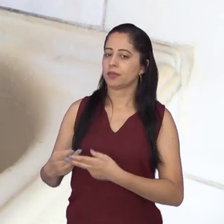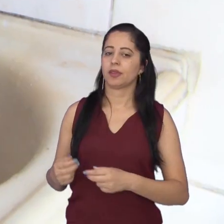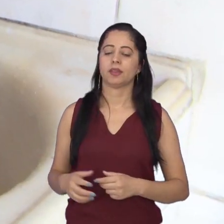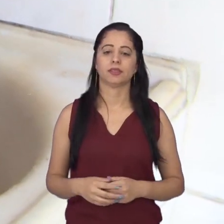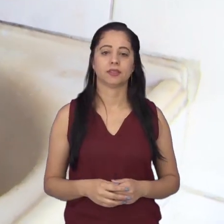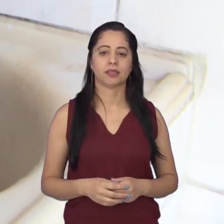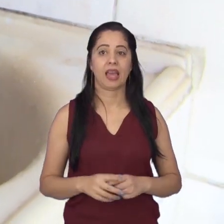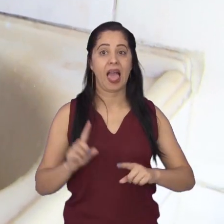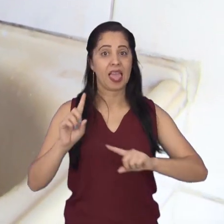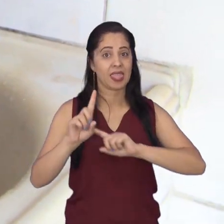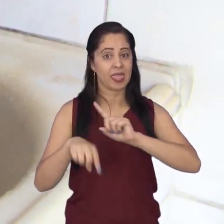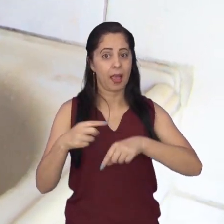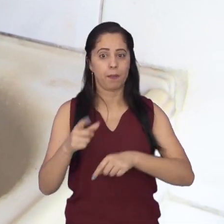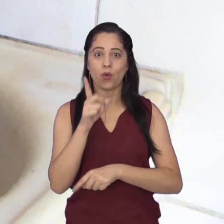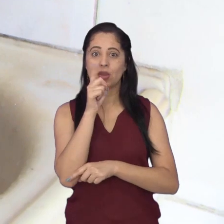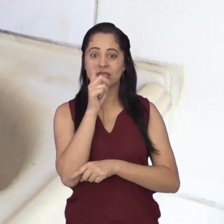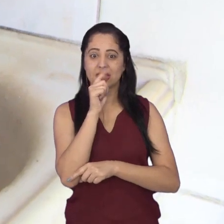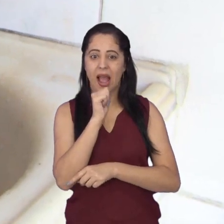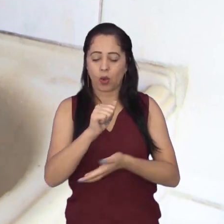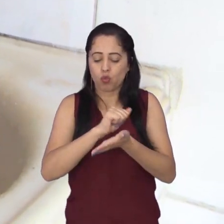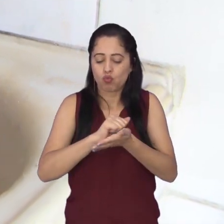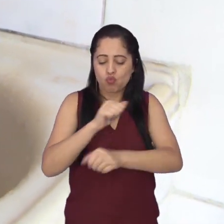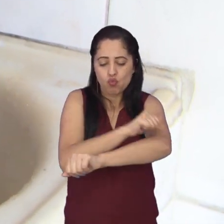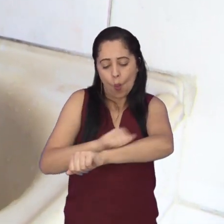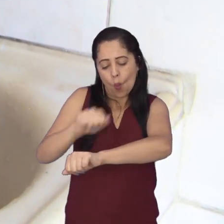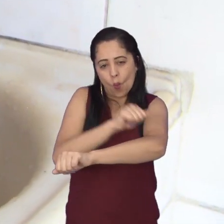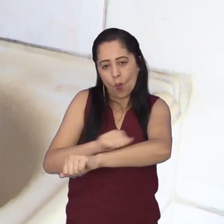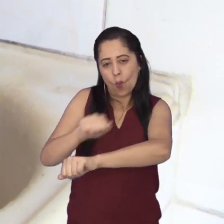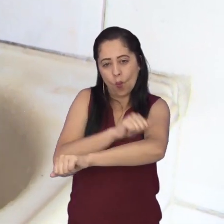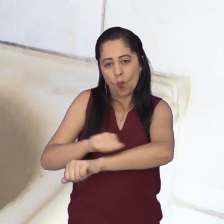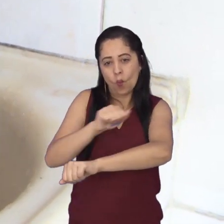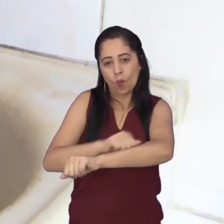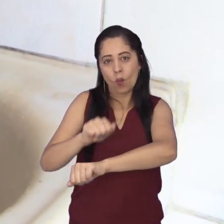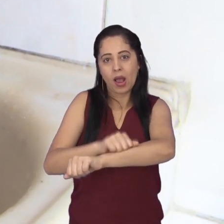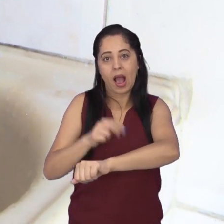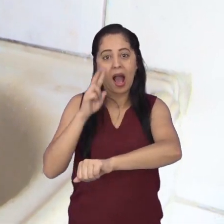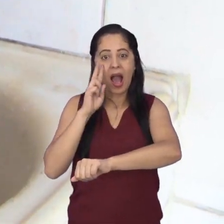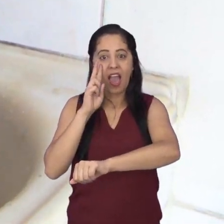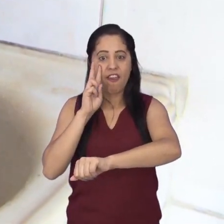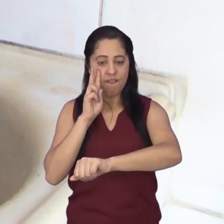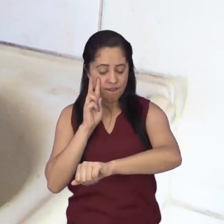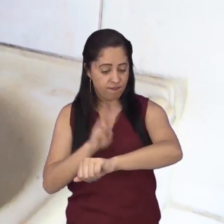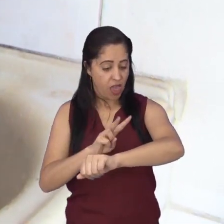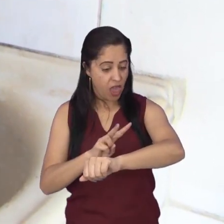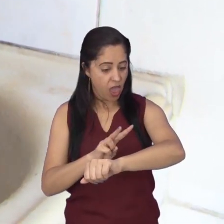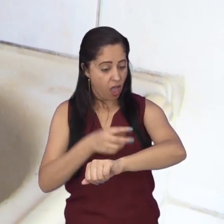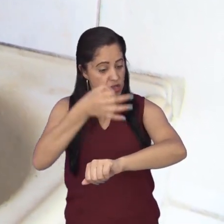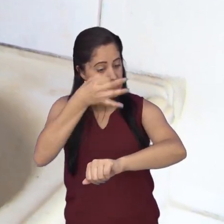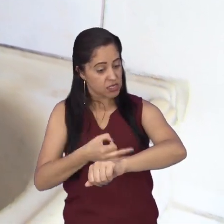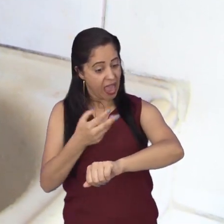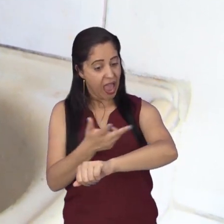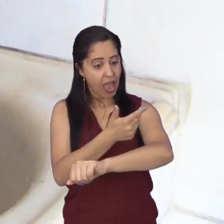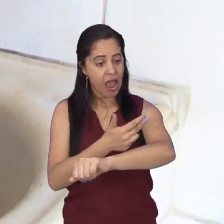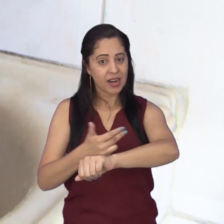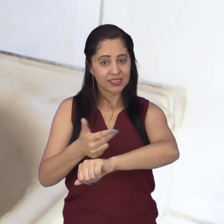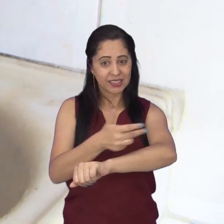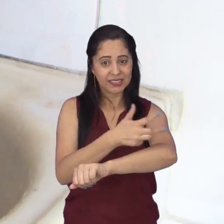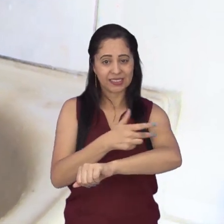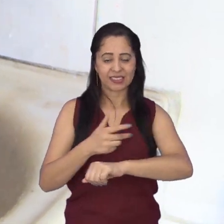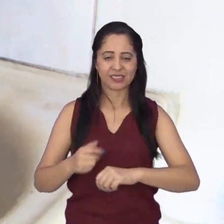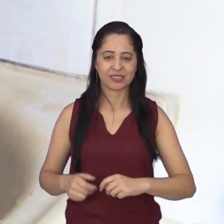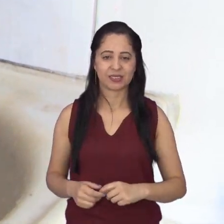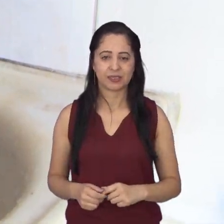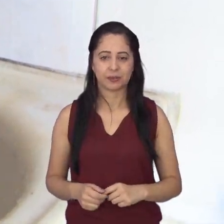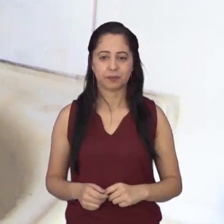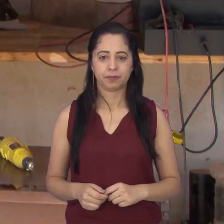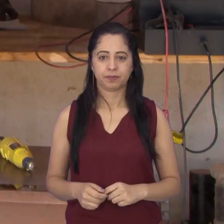minucioso. A peça é lavada e com isso fica muito mais fácil identificar as figuras fractais provocadas pela descarga de